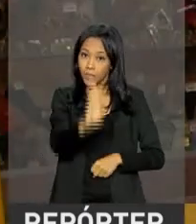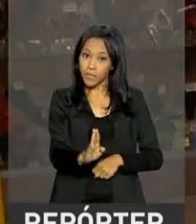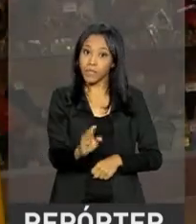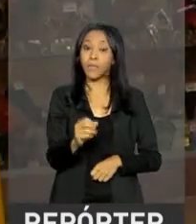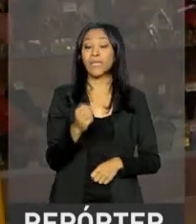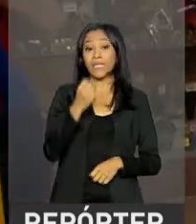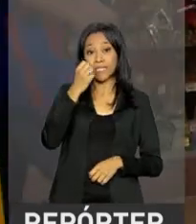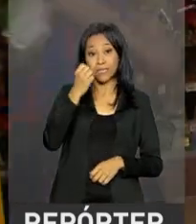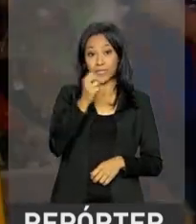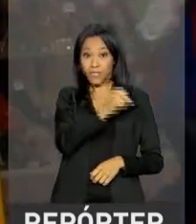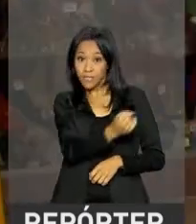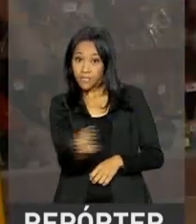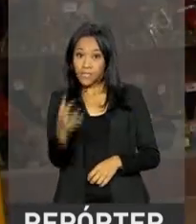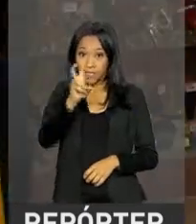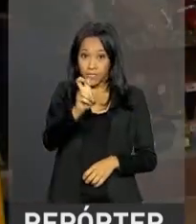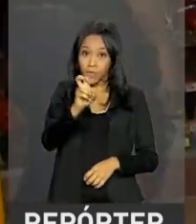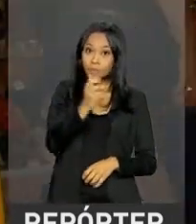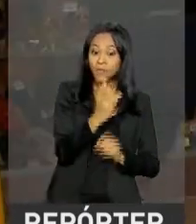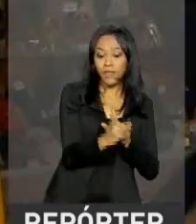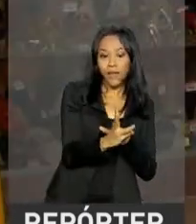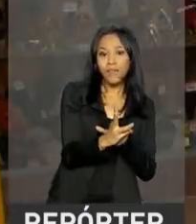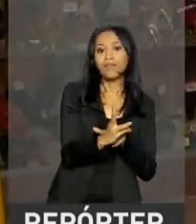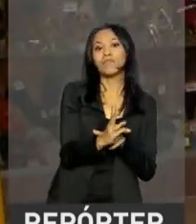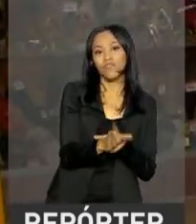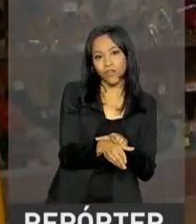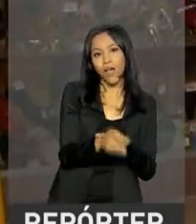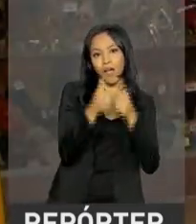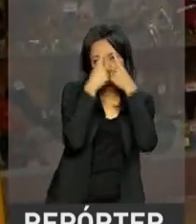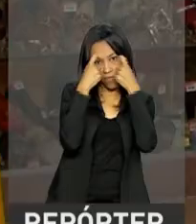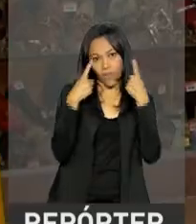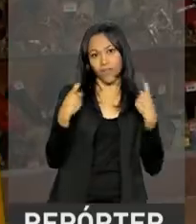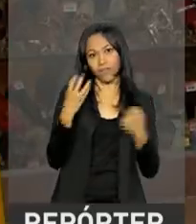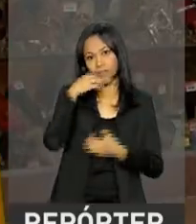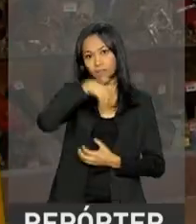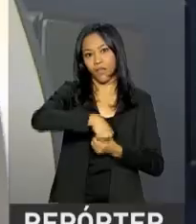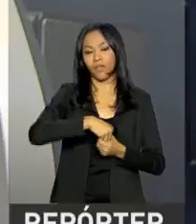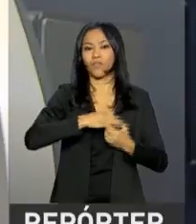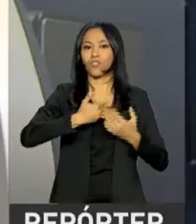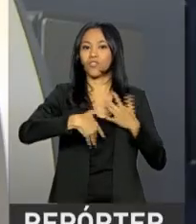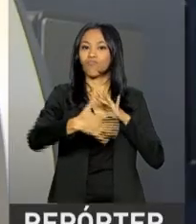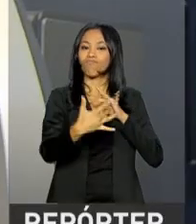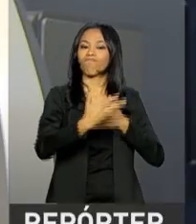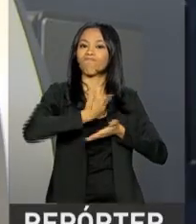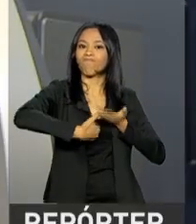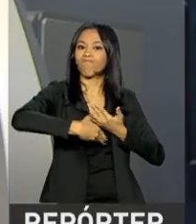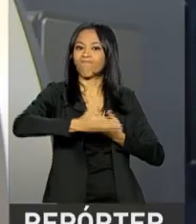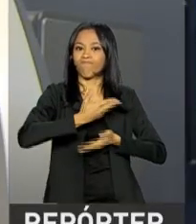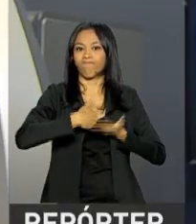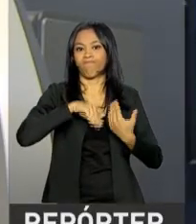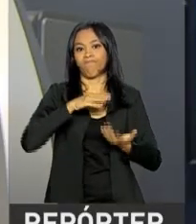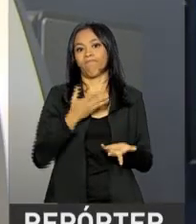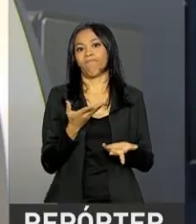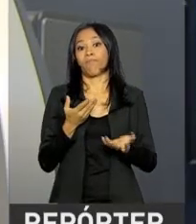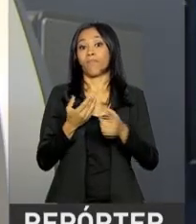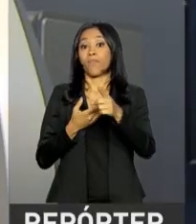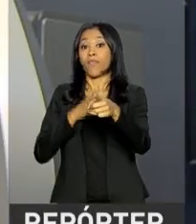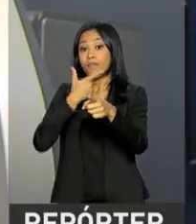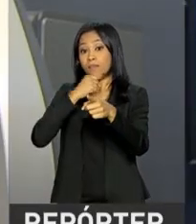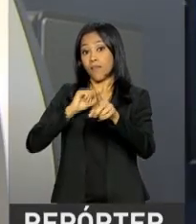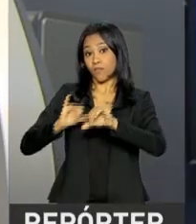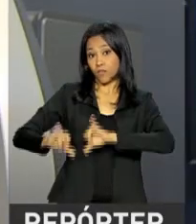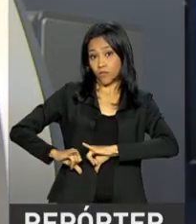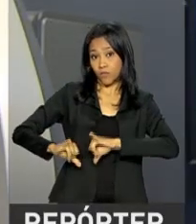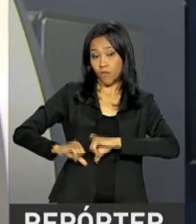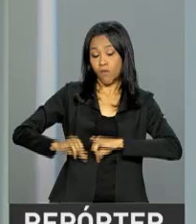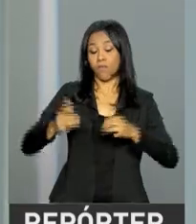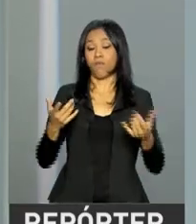três a cada 5 disseram ter sofrido violência em um relacionamento quem sofre ou presenciar uma situação de violência